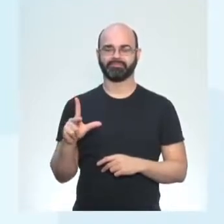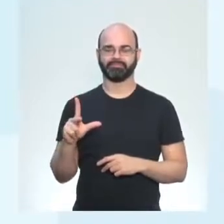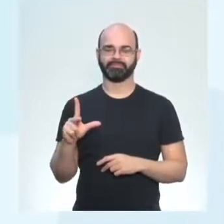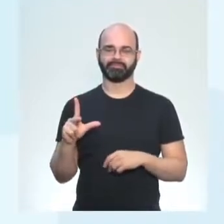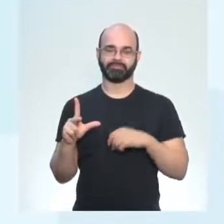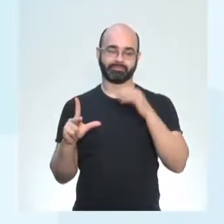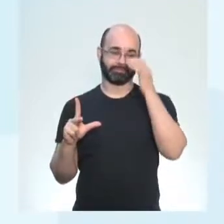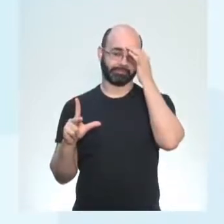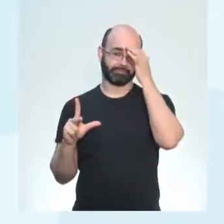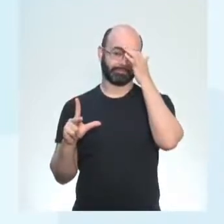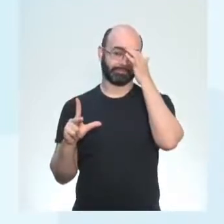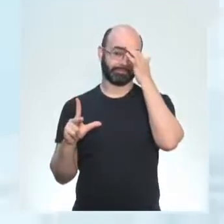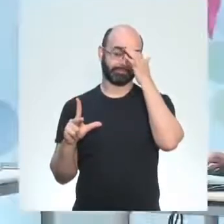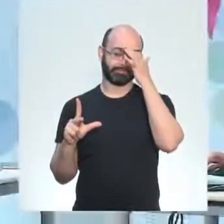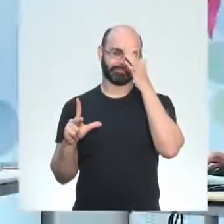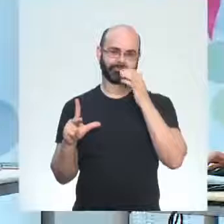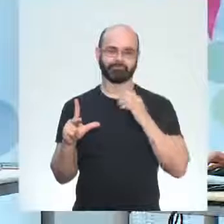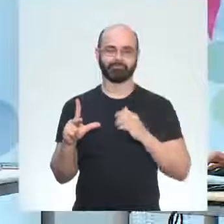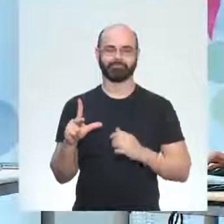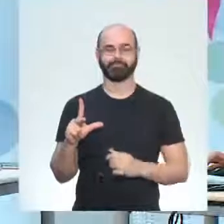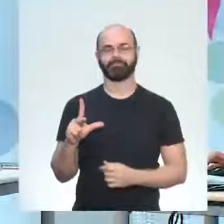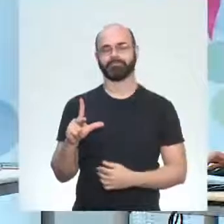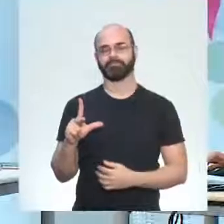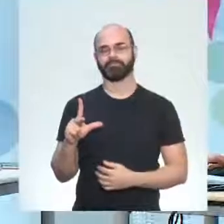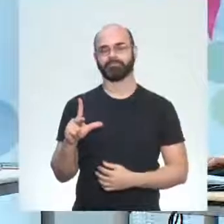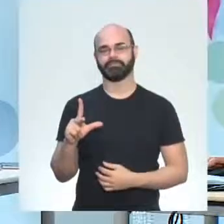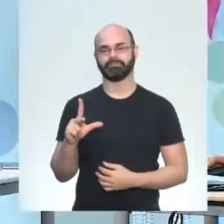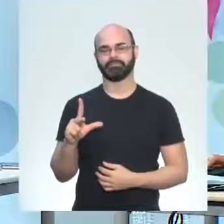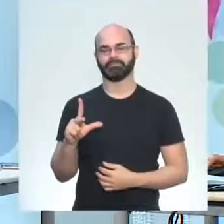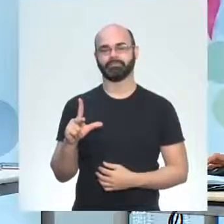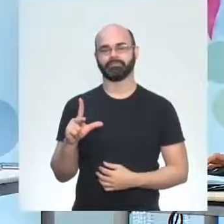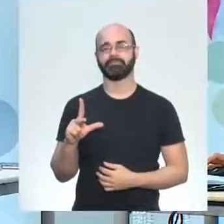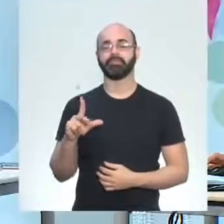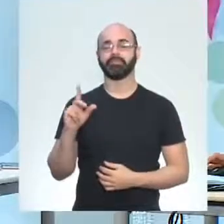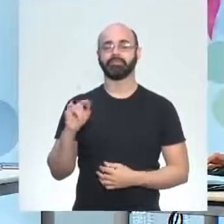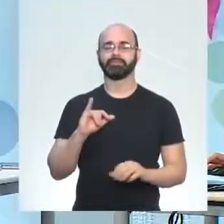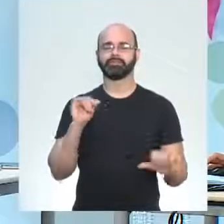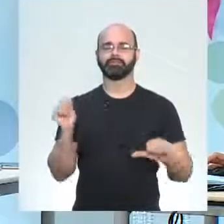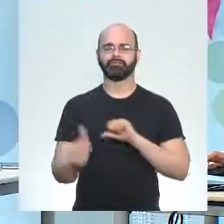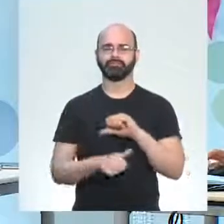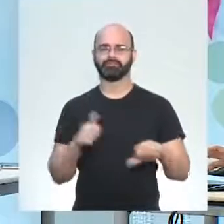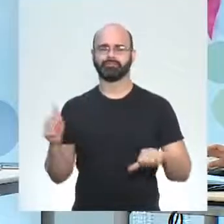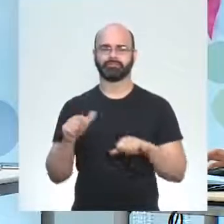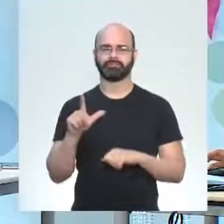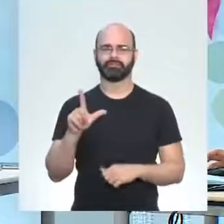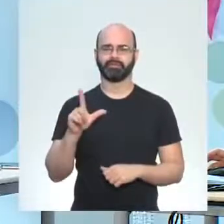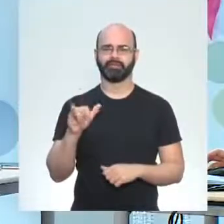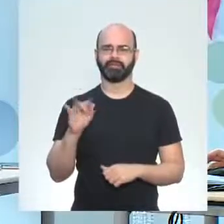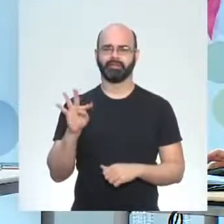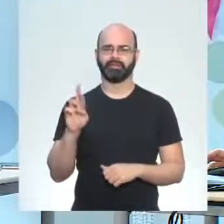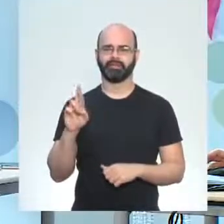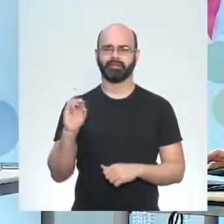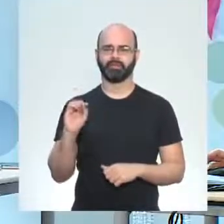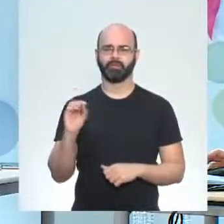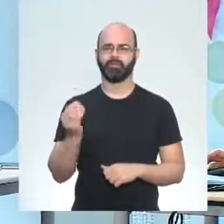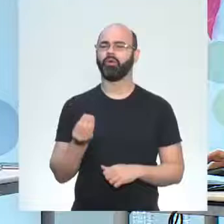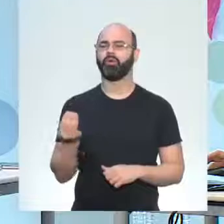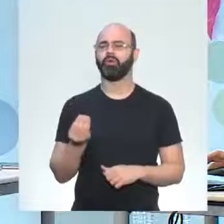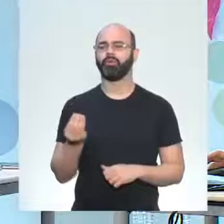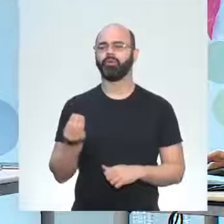quisesse fazer essas medidas, transformar essas medidas em litro, como é que a gente faria? Né? Olha